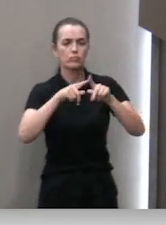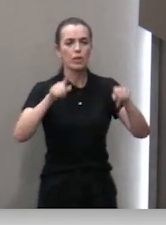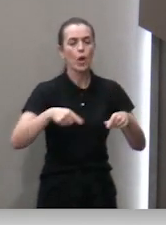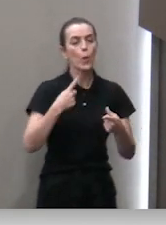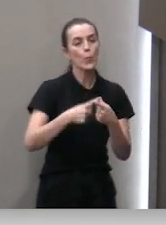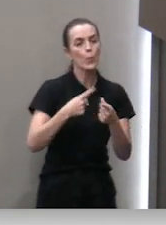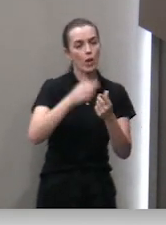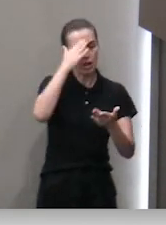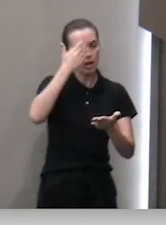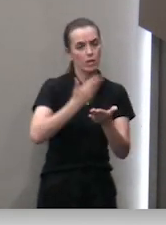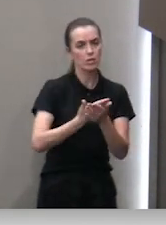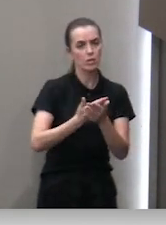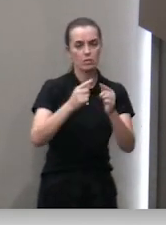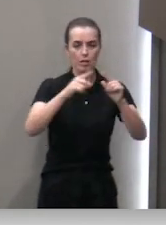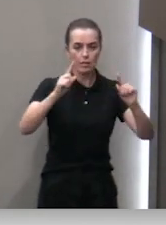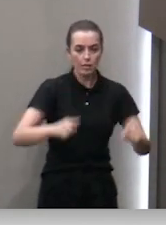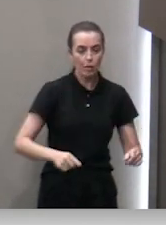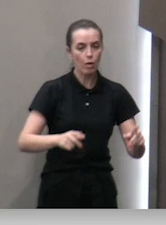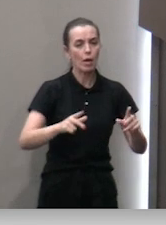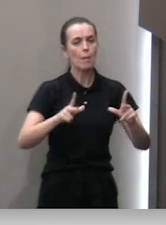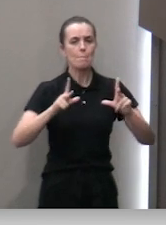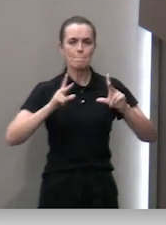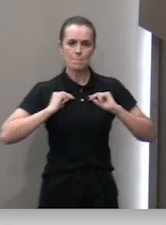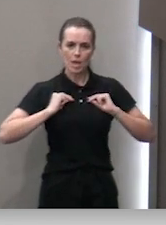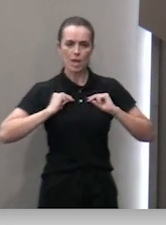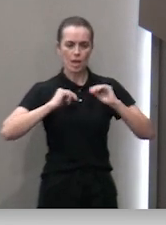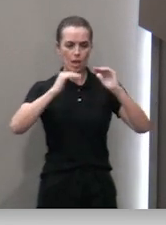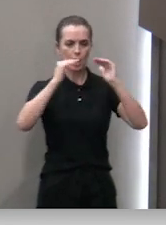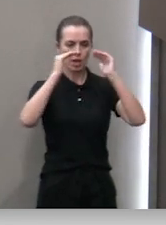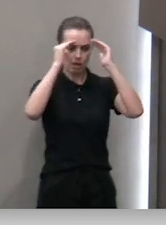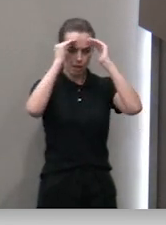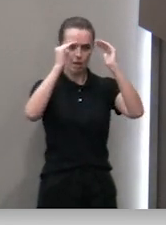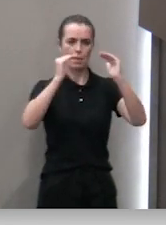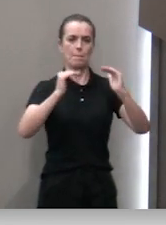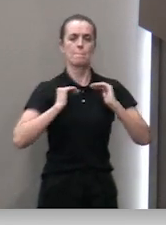que os servidores públicos merecem respeito e atenção.